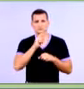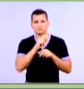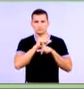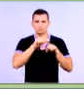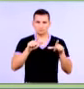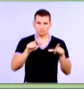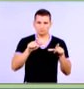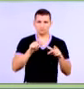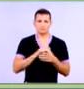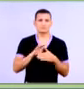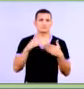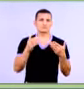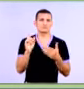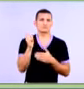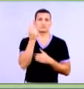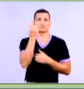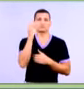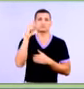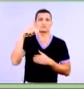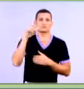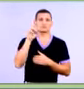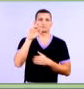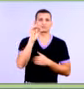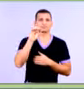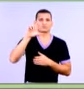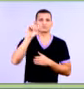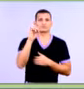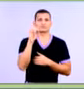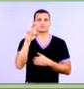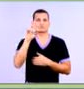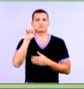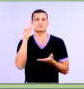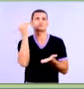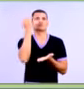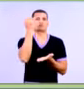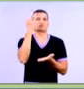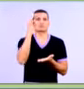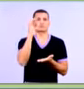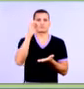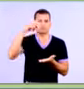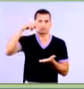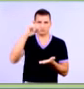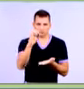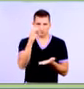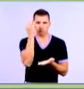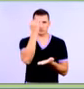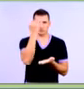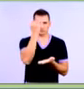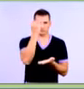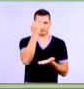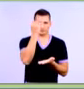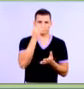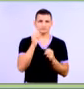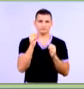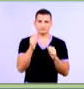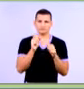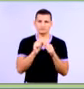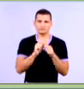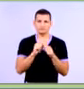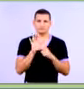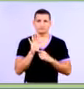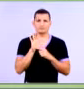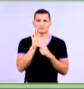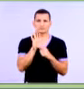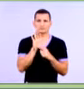é o único controlador da pilha? O topo, né? Então, é o topo da pilha. A gente pode fazer a